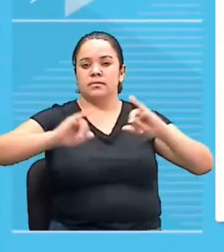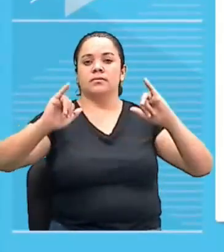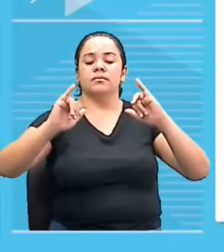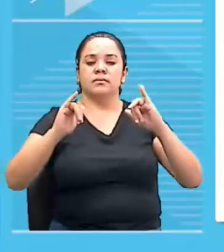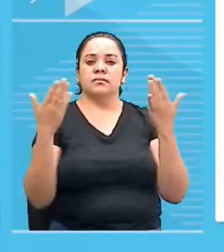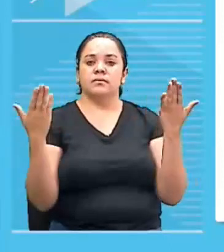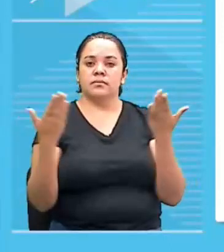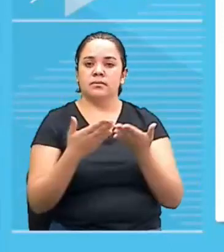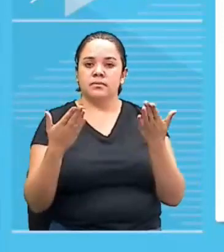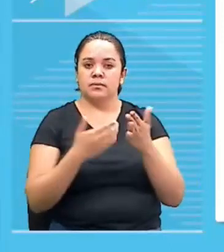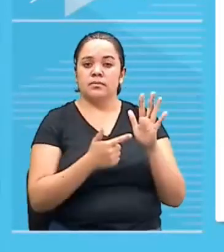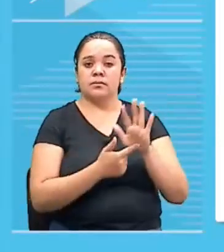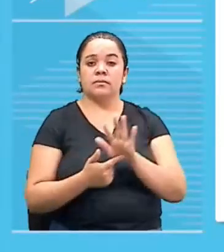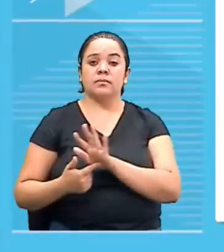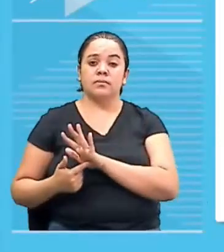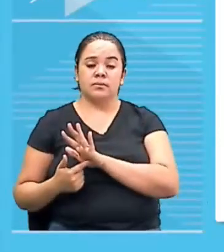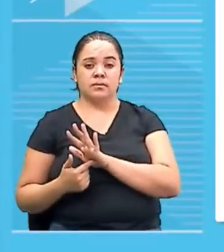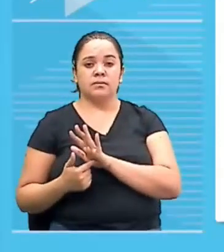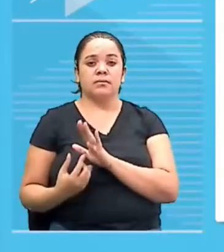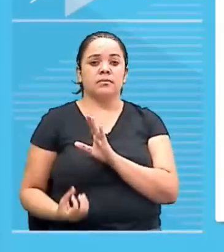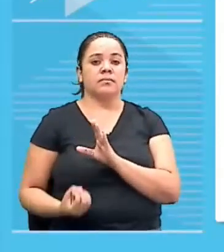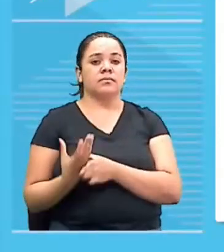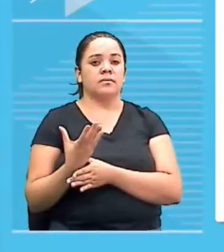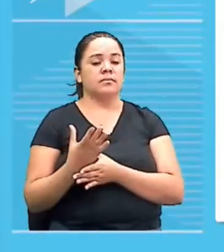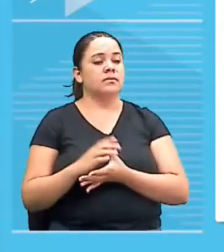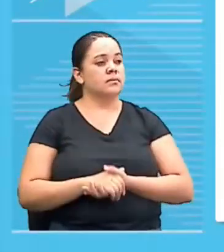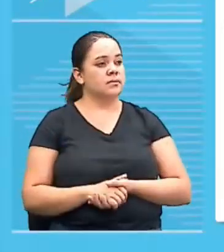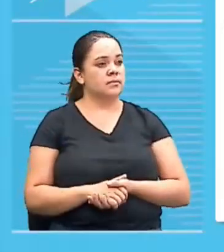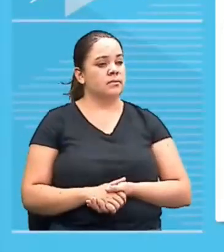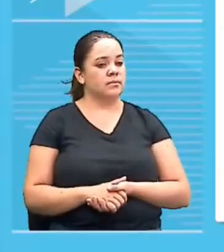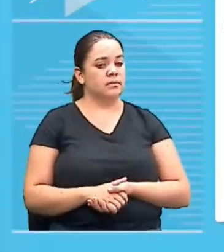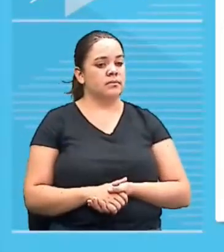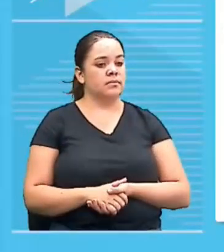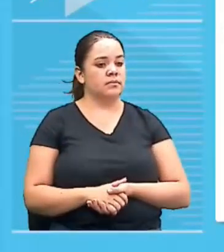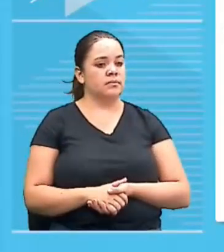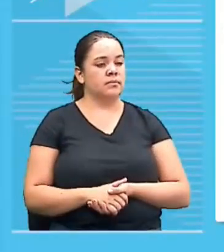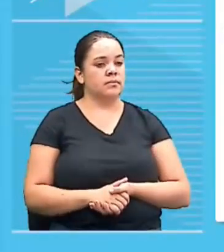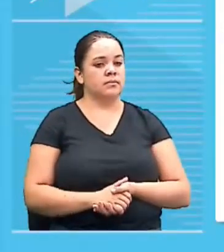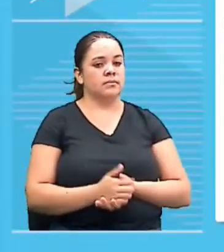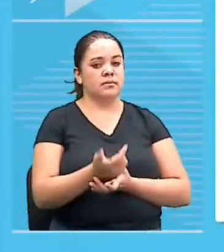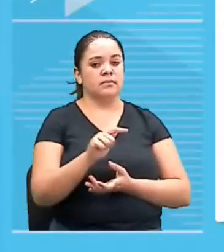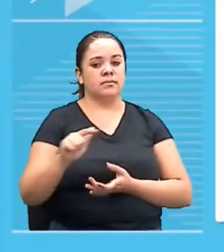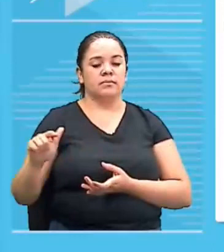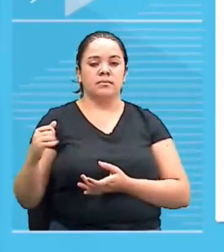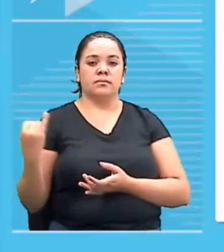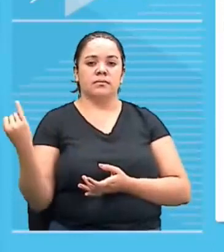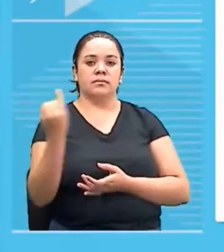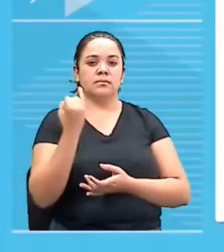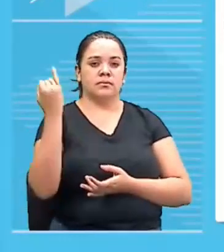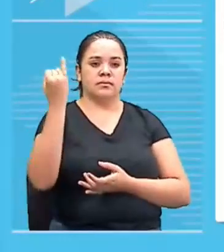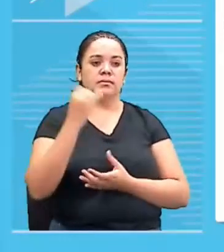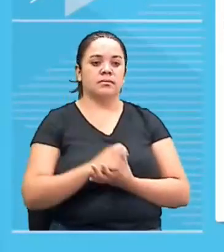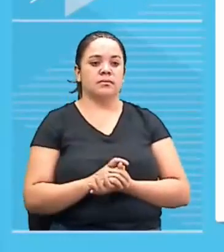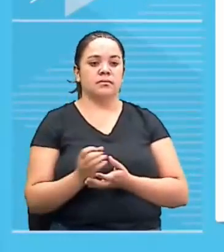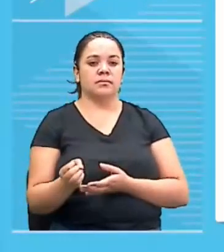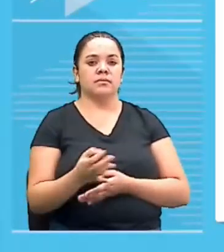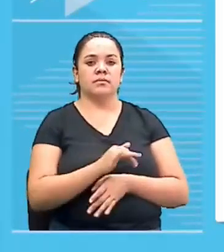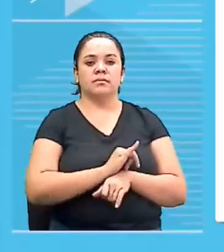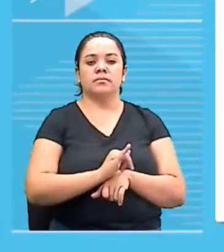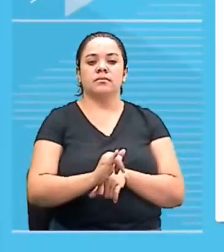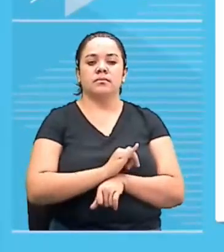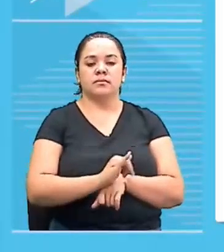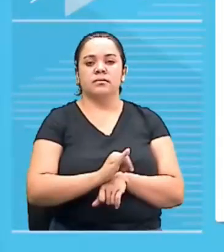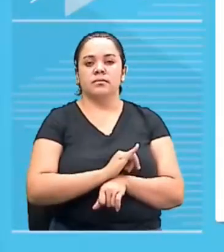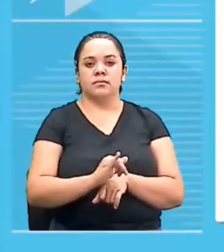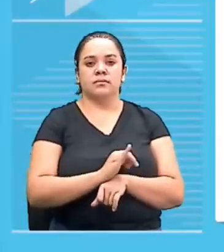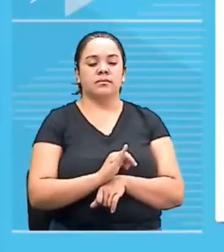são fornecidas, né? São produzidas. Outro ponto importante, novas estratégias